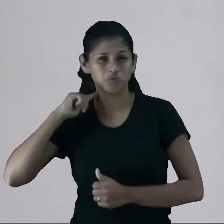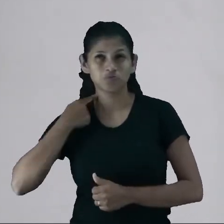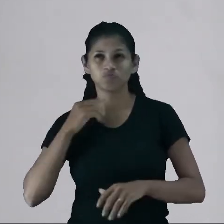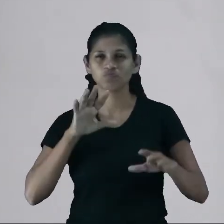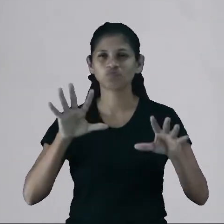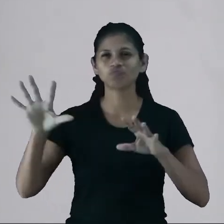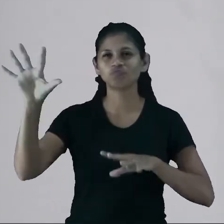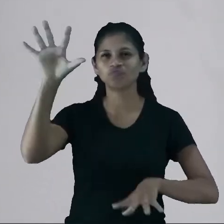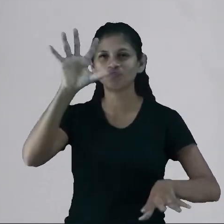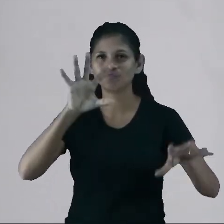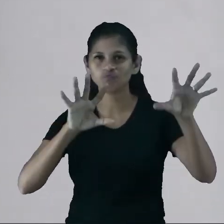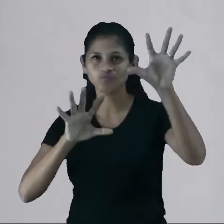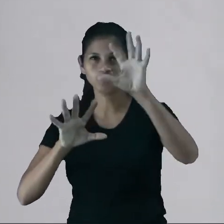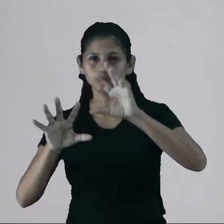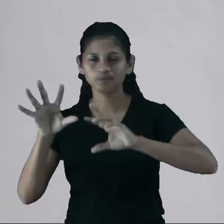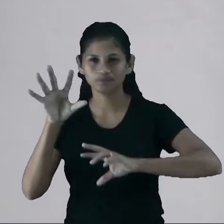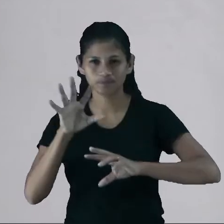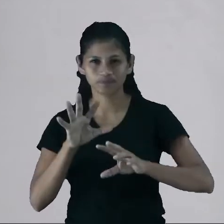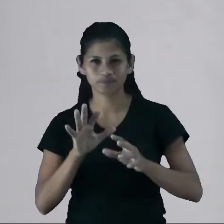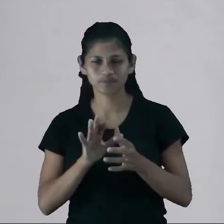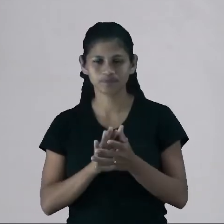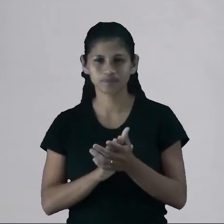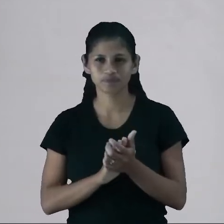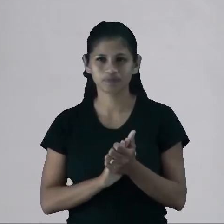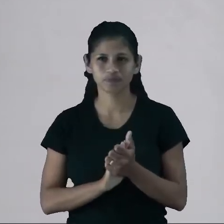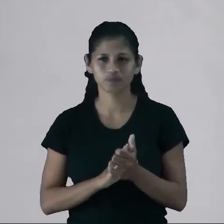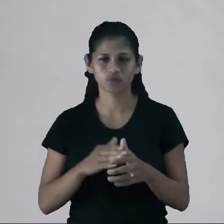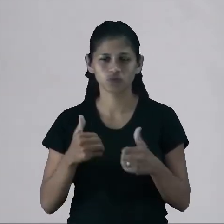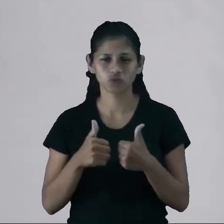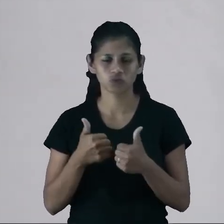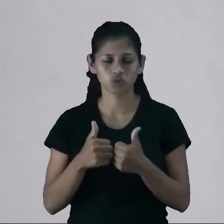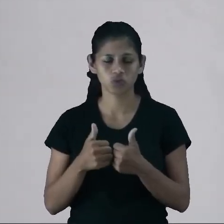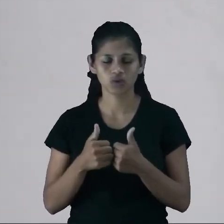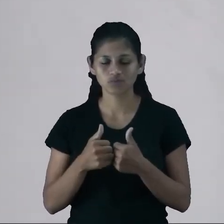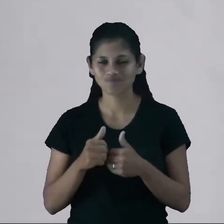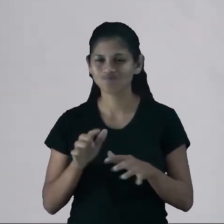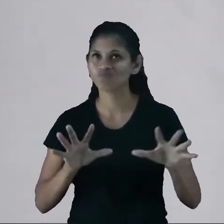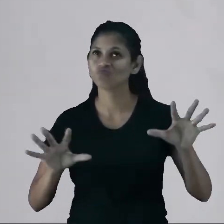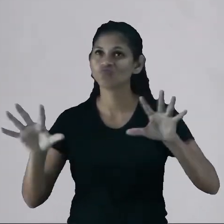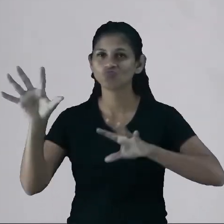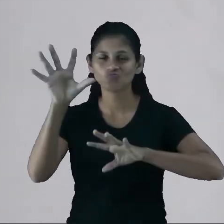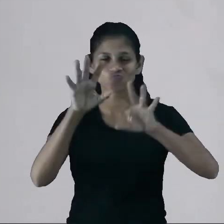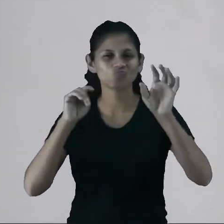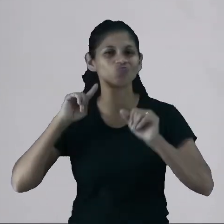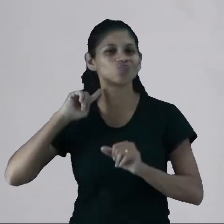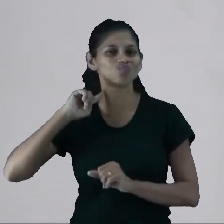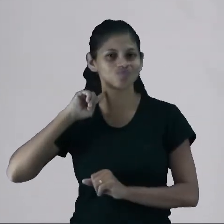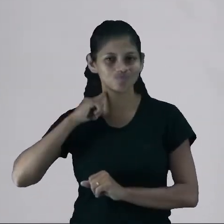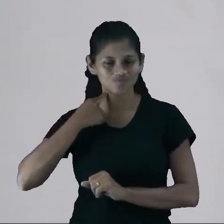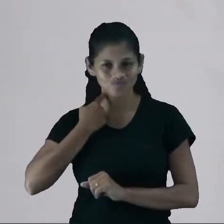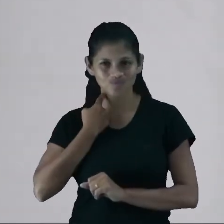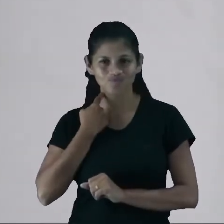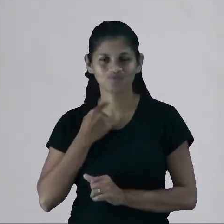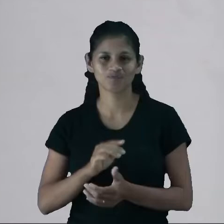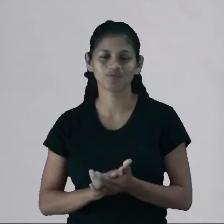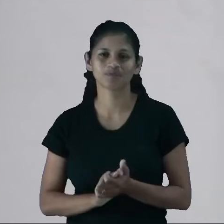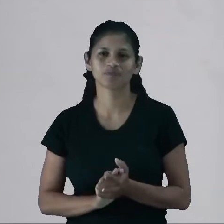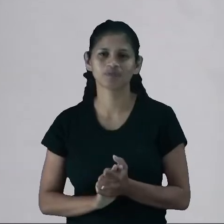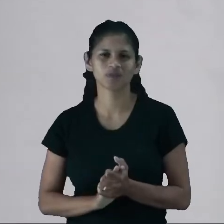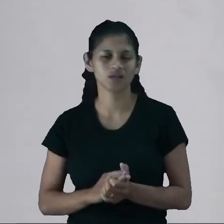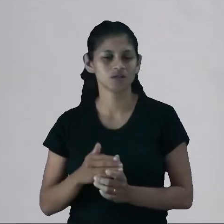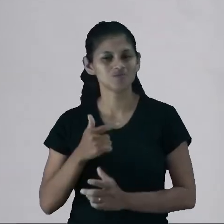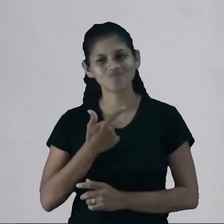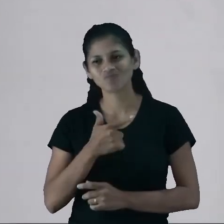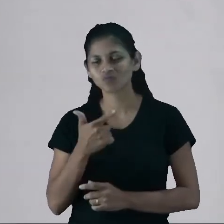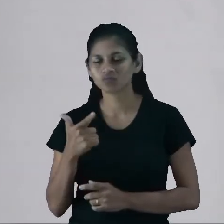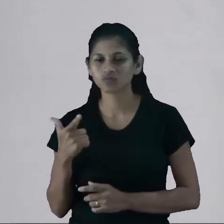poluição, os carros e os ônibus, né, são grandes poluentes aí do ar, né, e aí a gente pode ver que não teve só